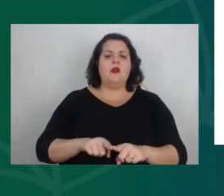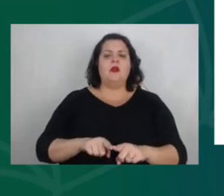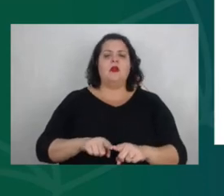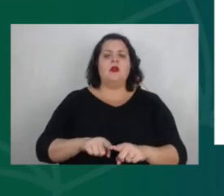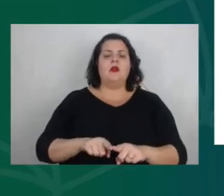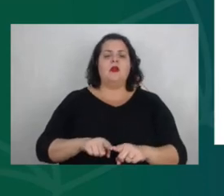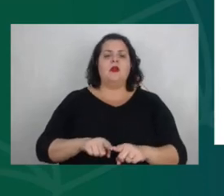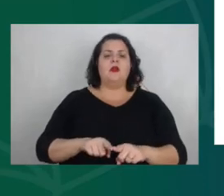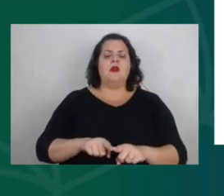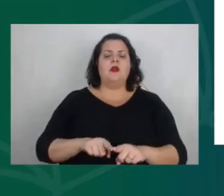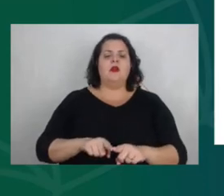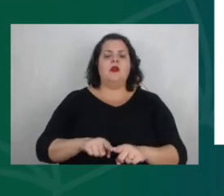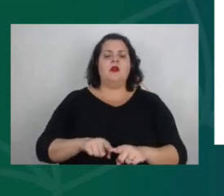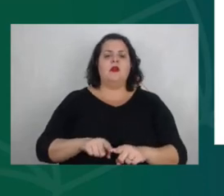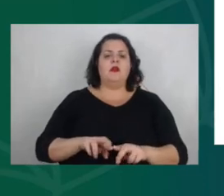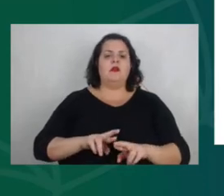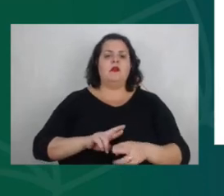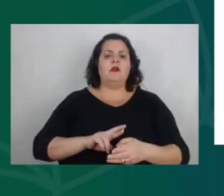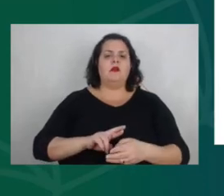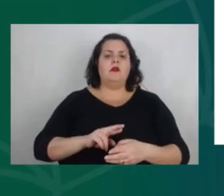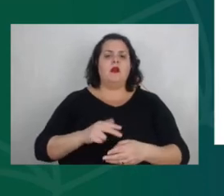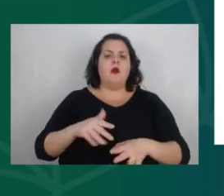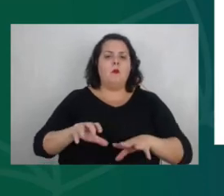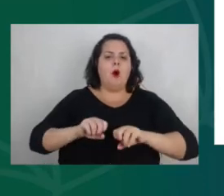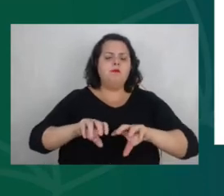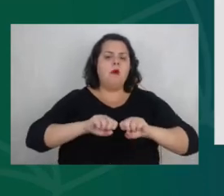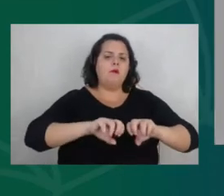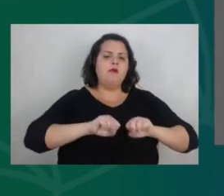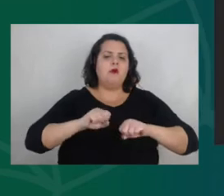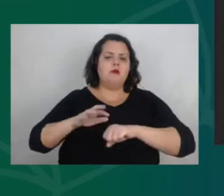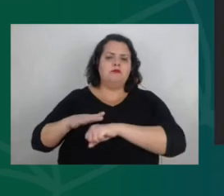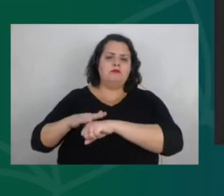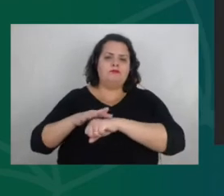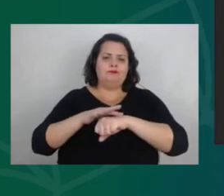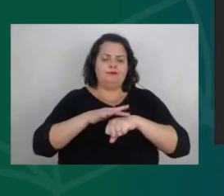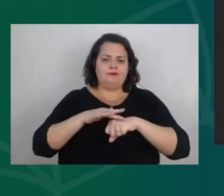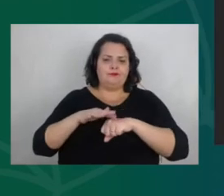nojento, do aparecimento de tumores. Próximo.